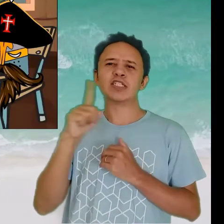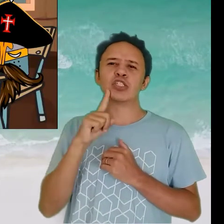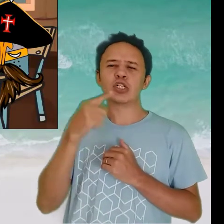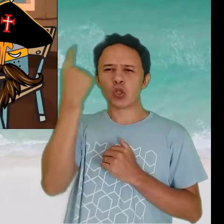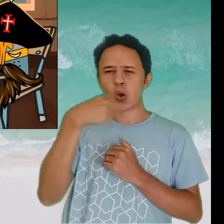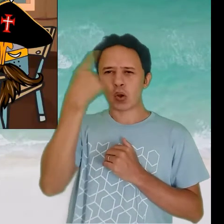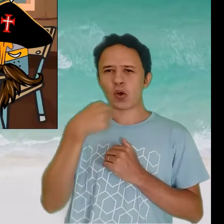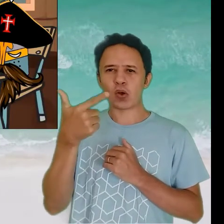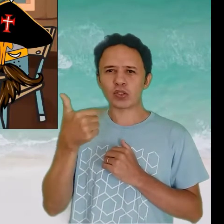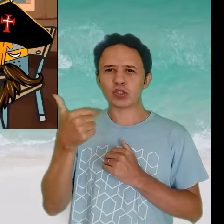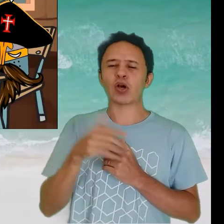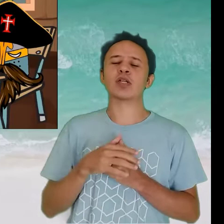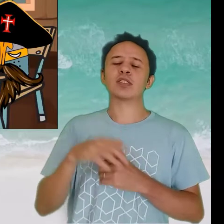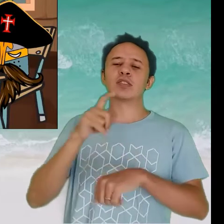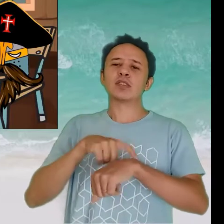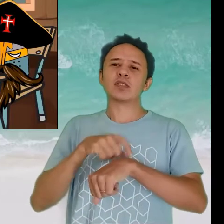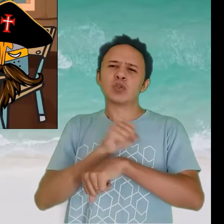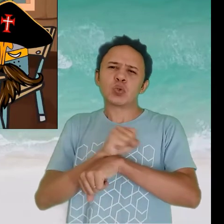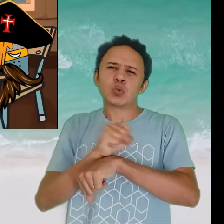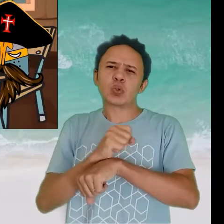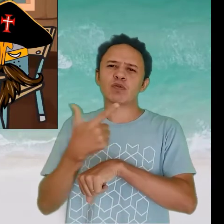dias, 12 horas e 29 segundos.